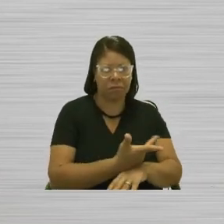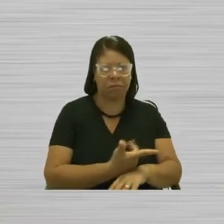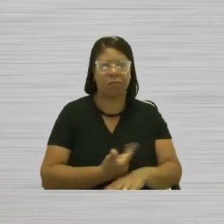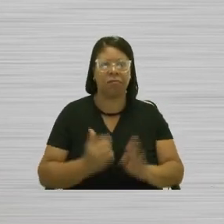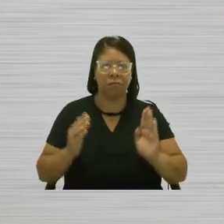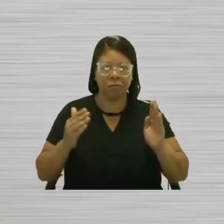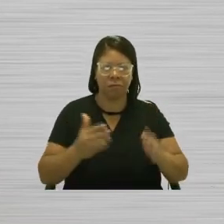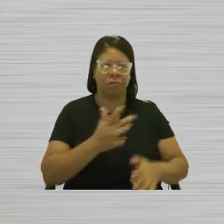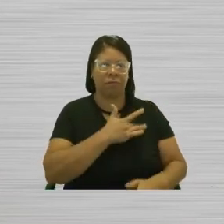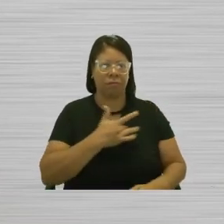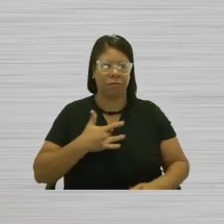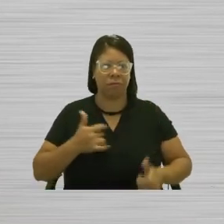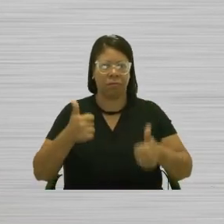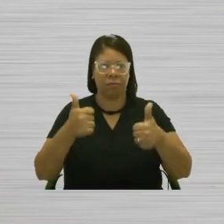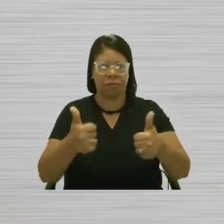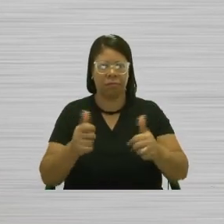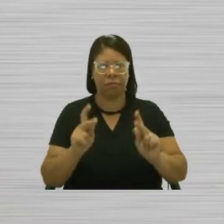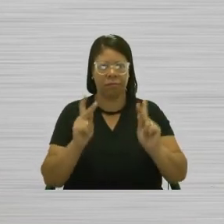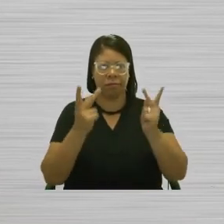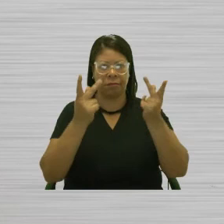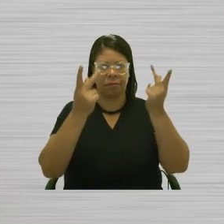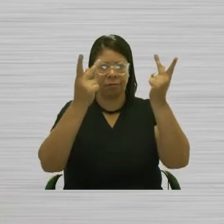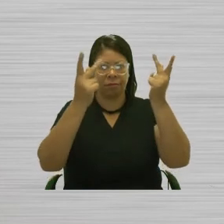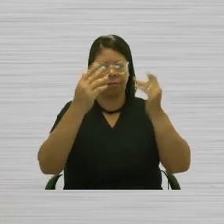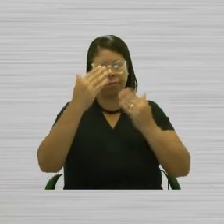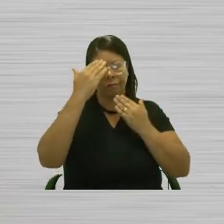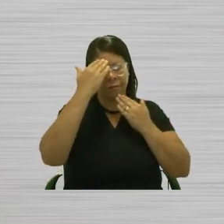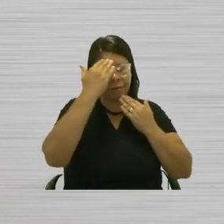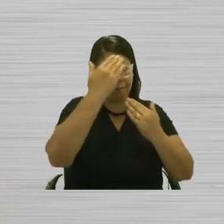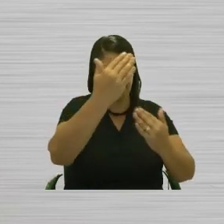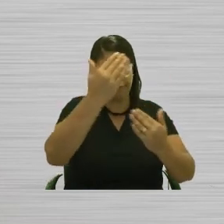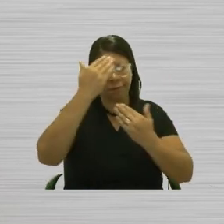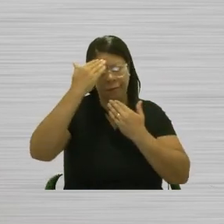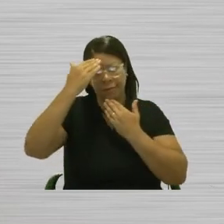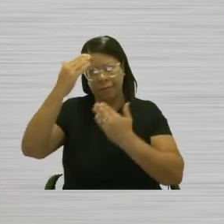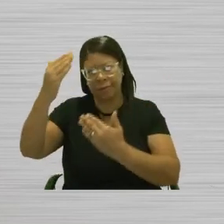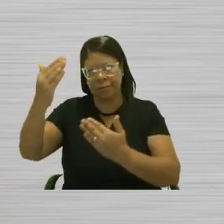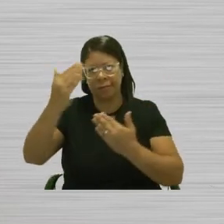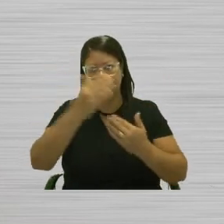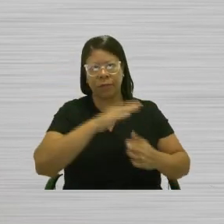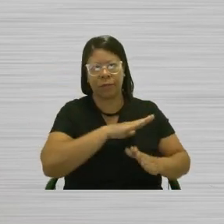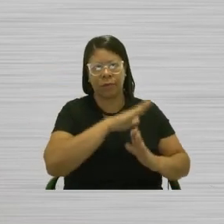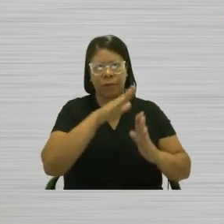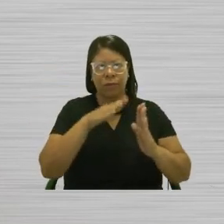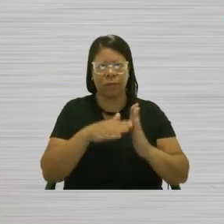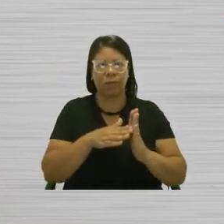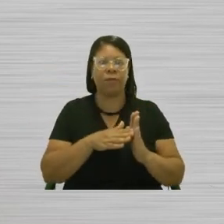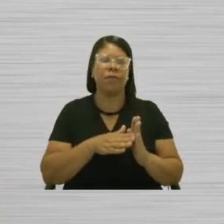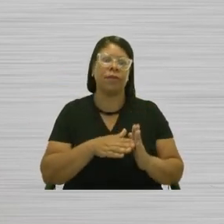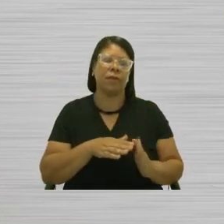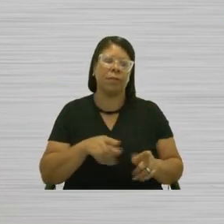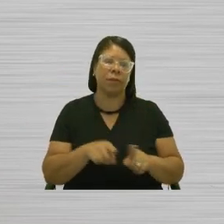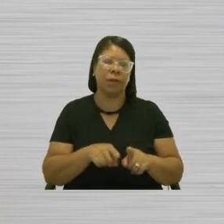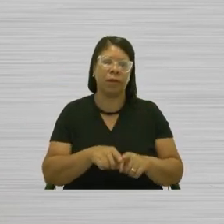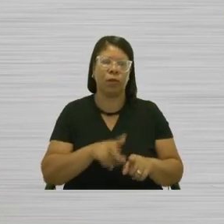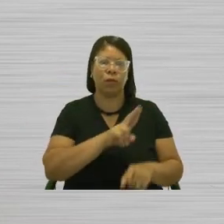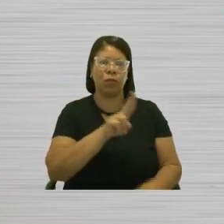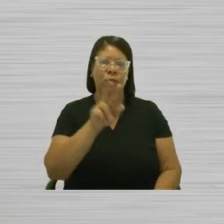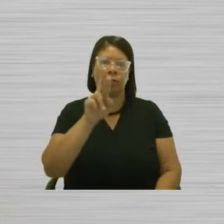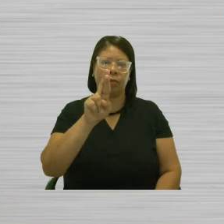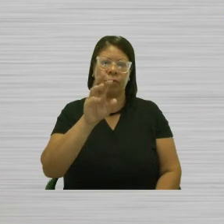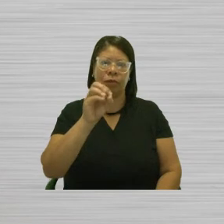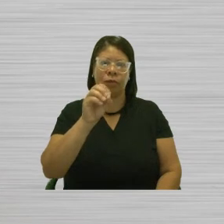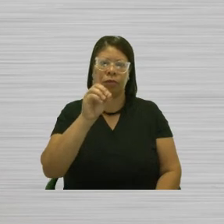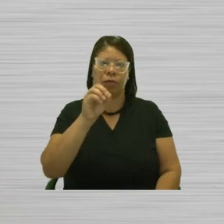em desenvolver o trabalho. Quero aqui agradecer em meu nome, em nome do nosso querido Rodrigo, que